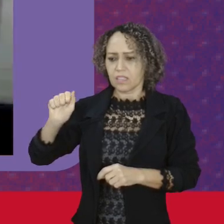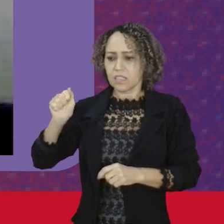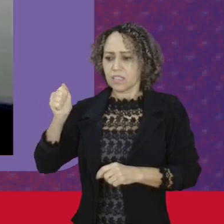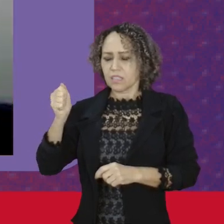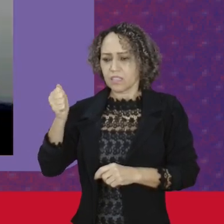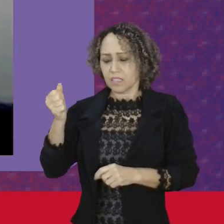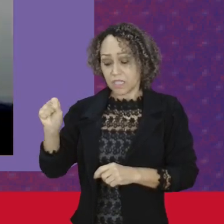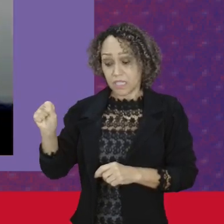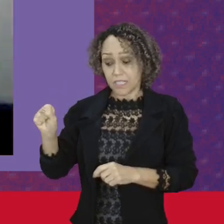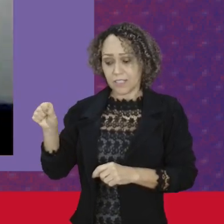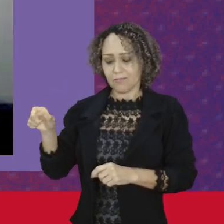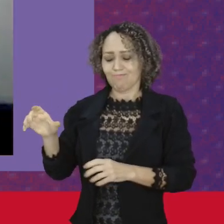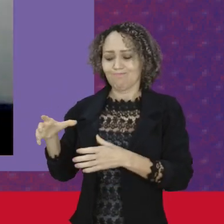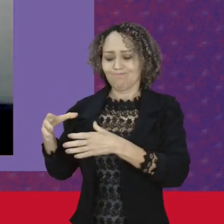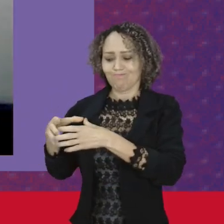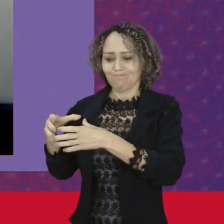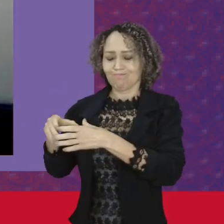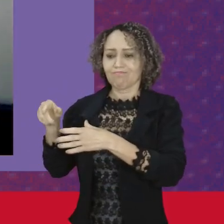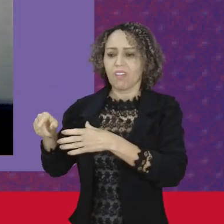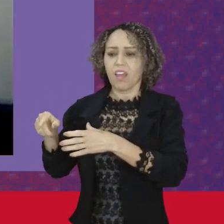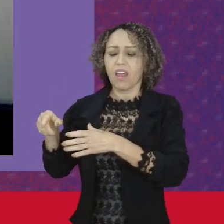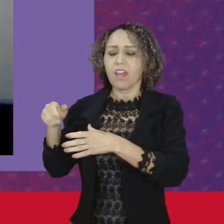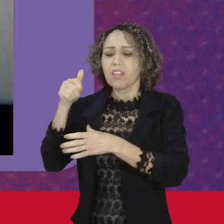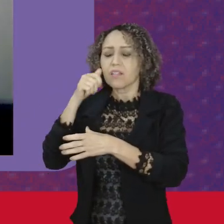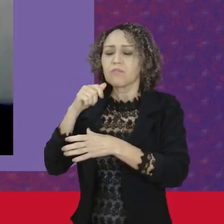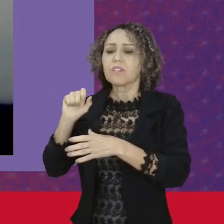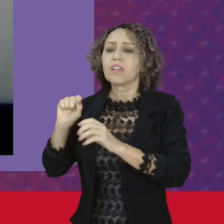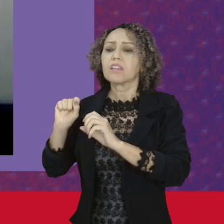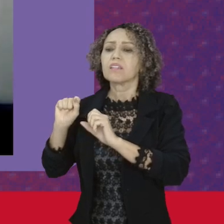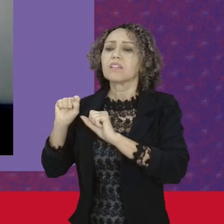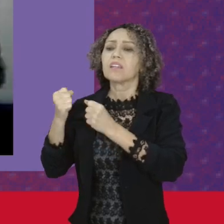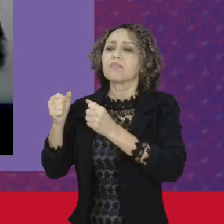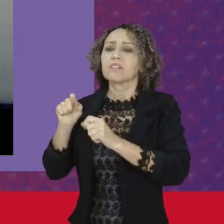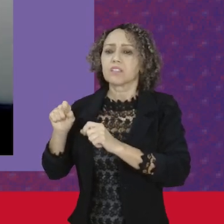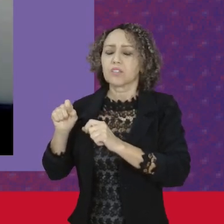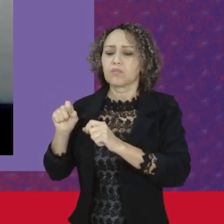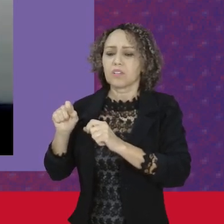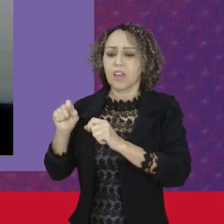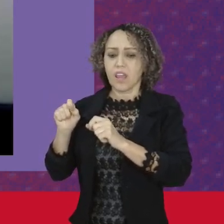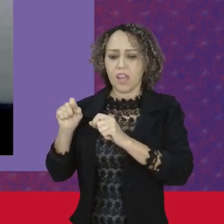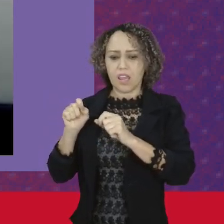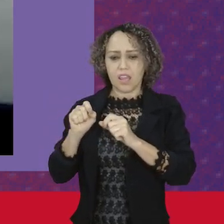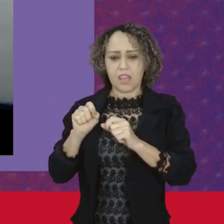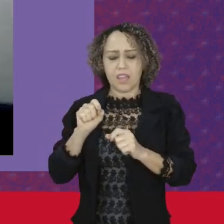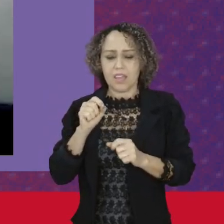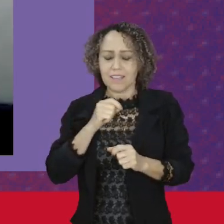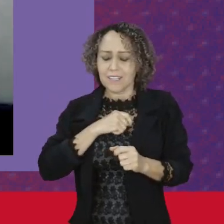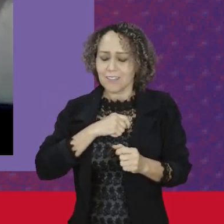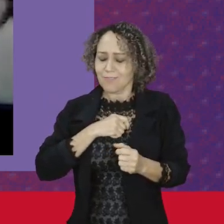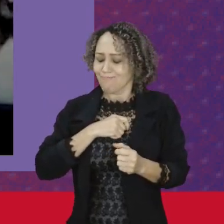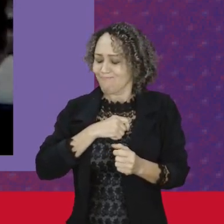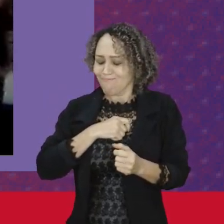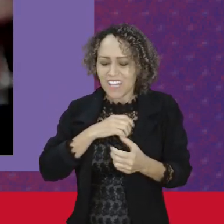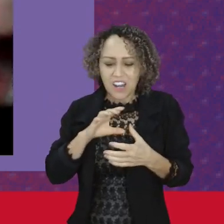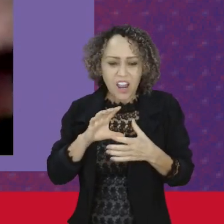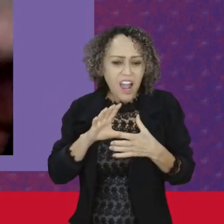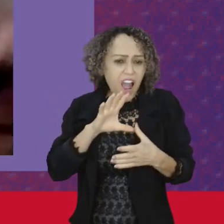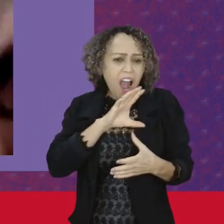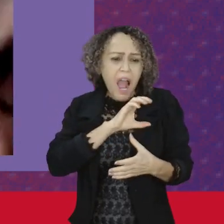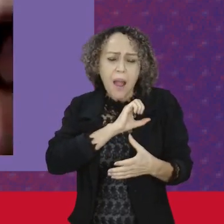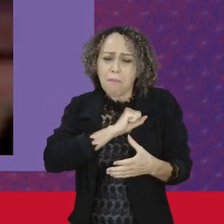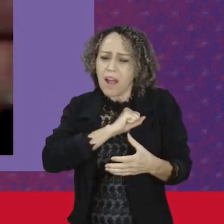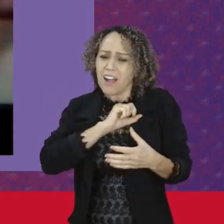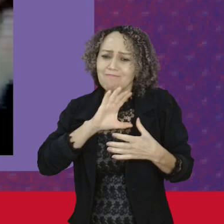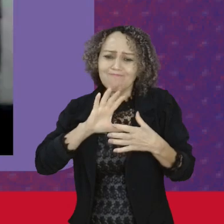que ela também defendia o amor livre, ela era contra o casamento, é uma